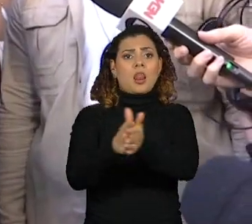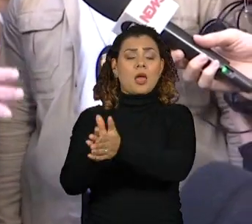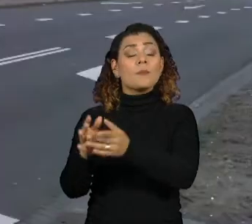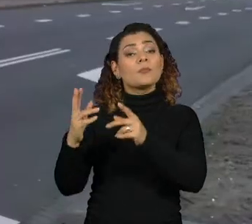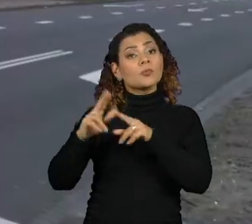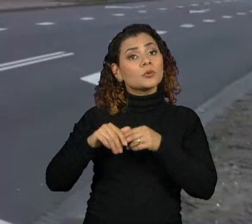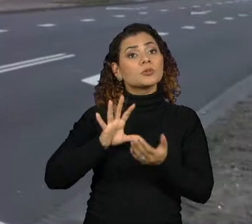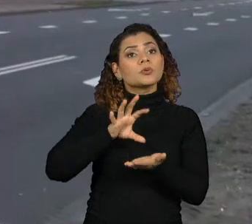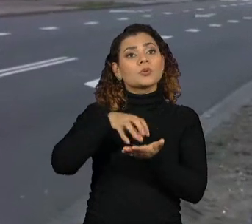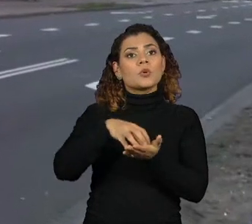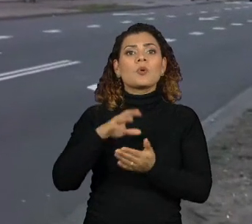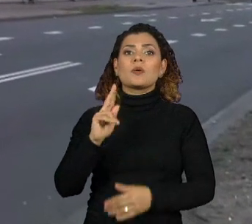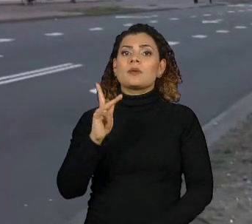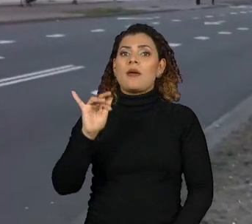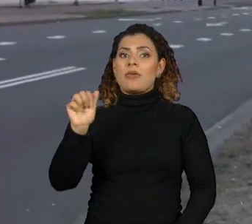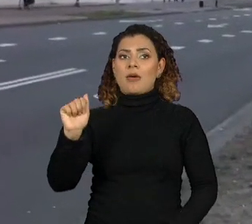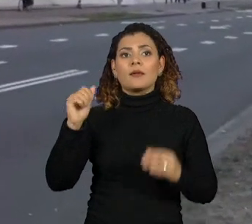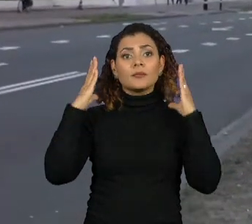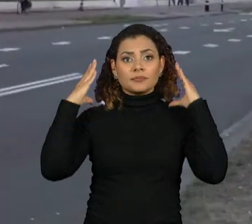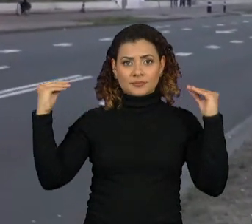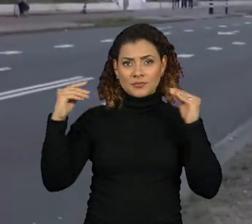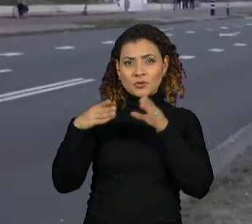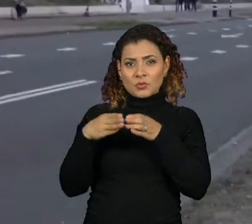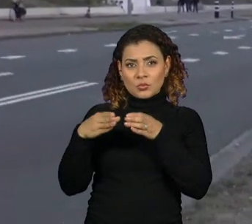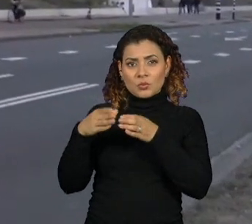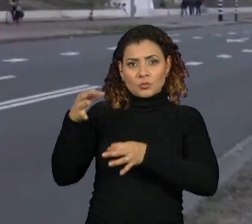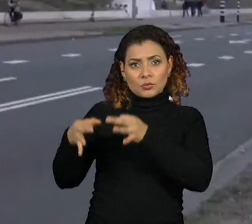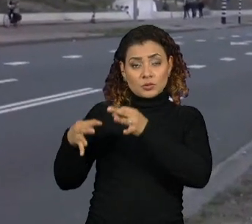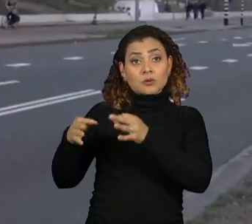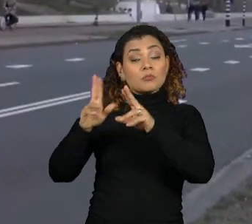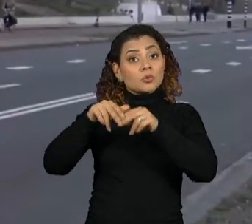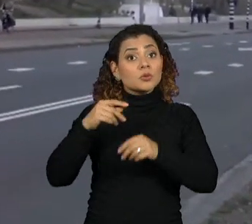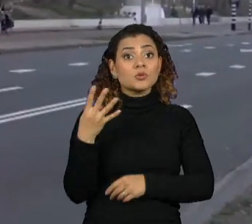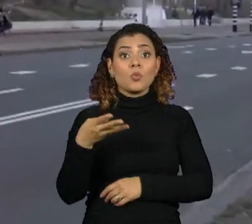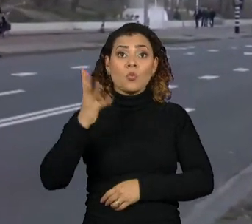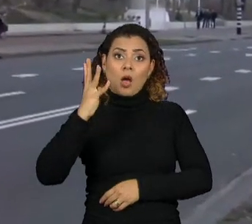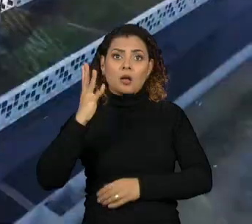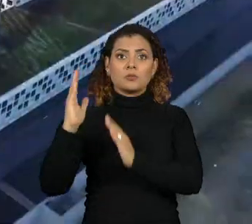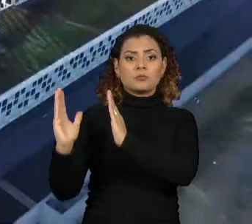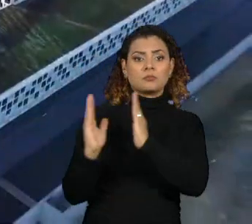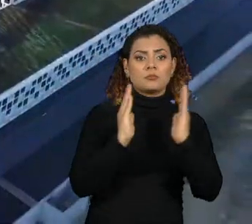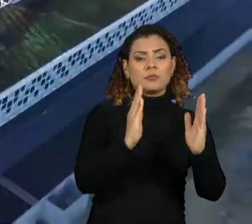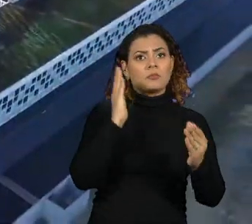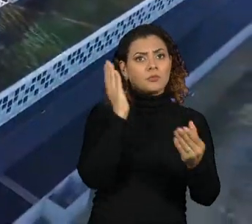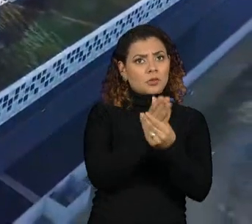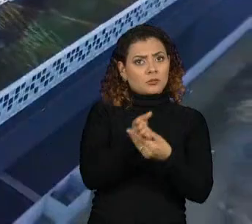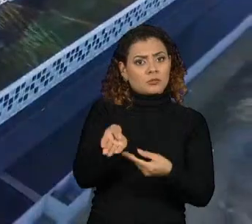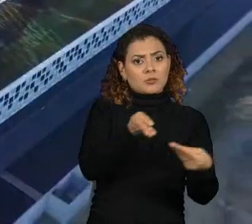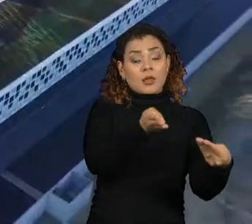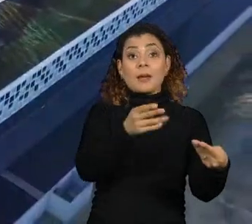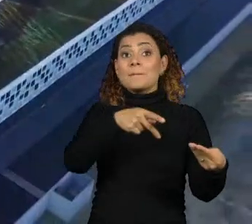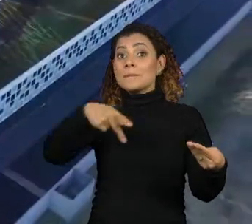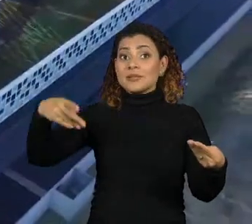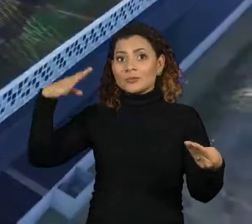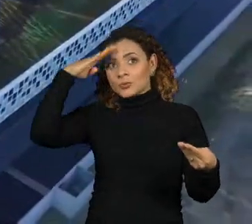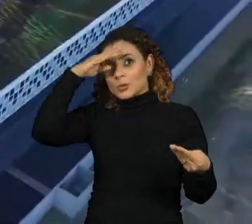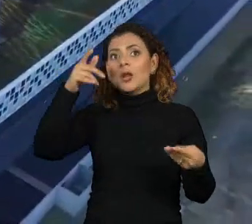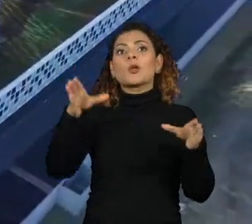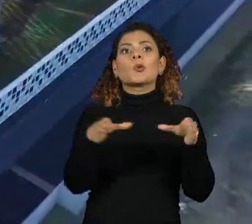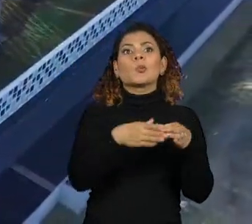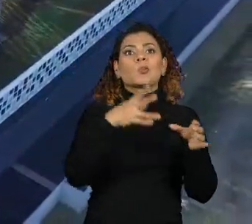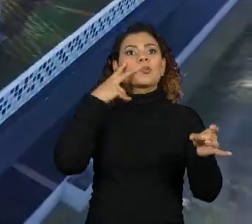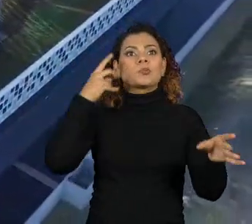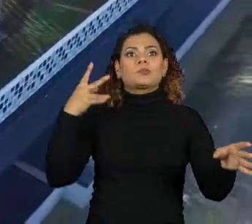Tribunal Penal Internacional de Haia. É o 4º processo na corte envolvendo a relação do presidente com os povos